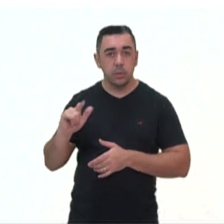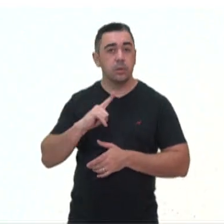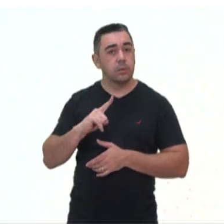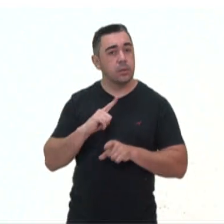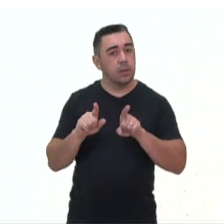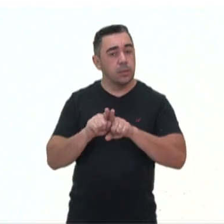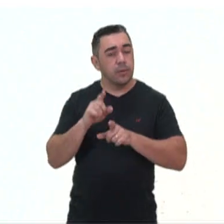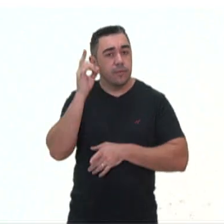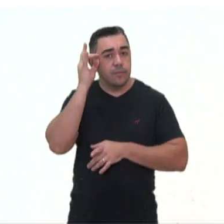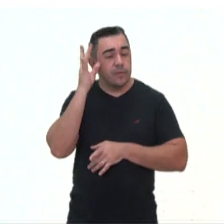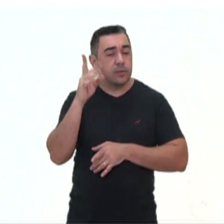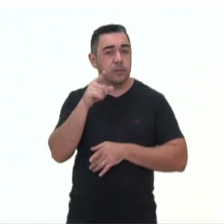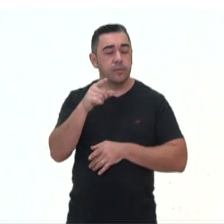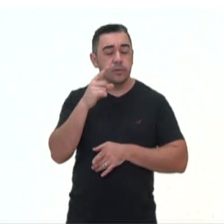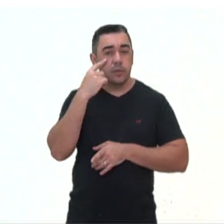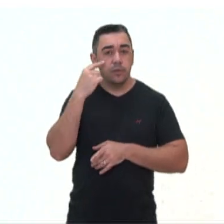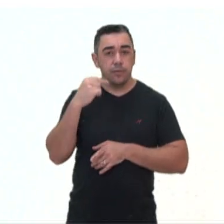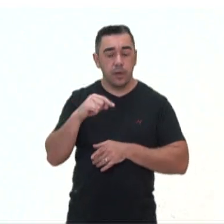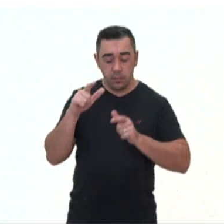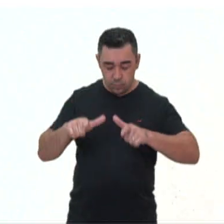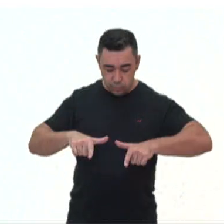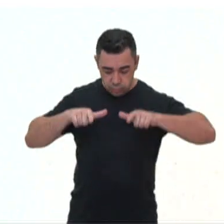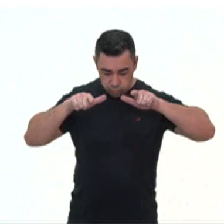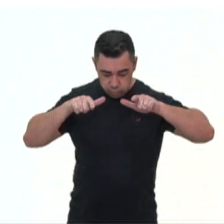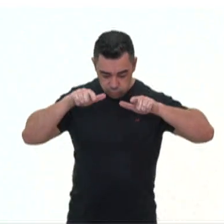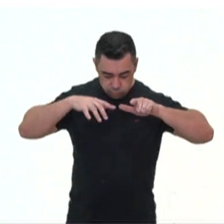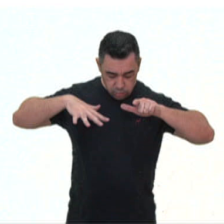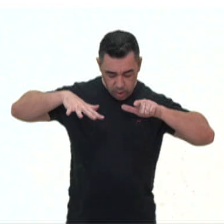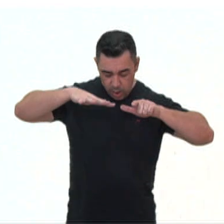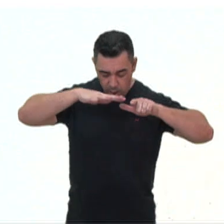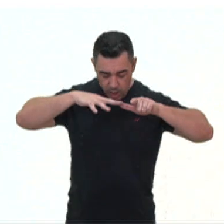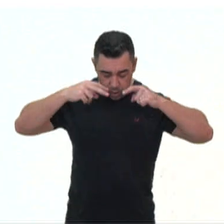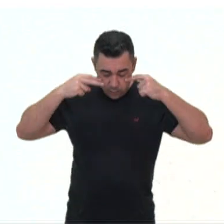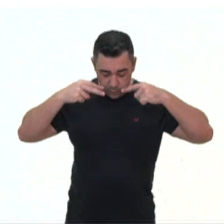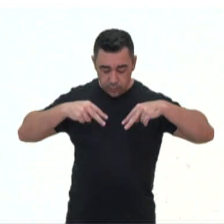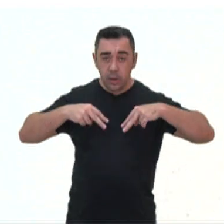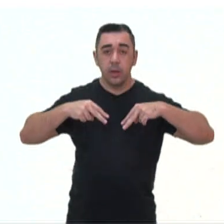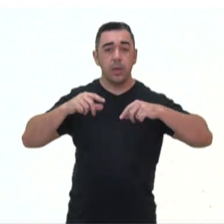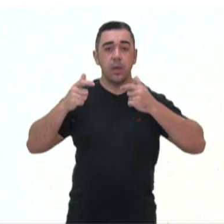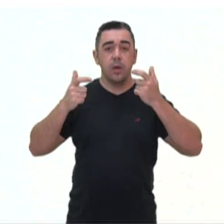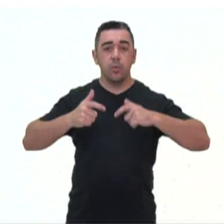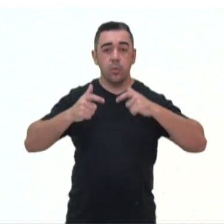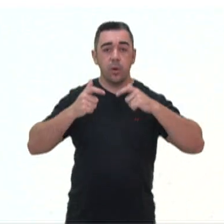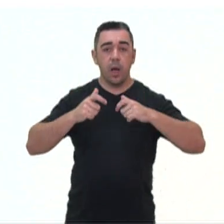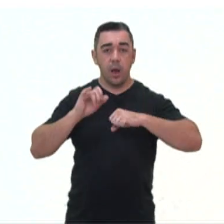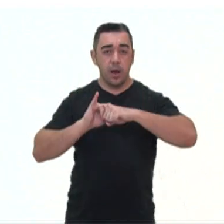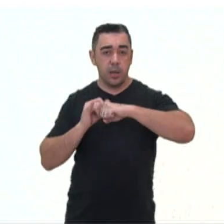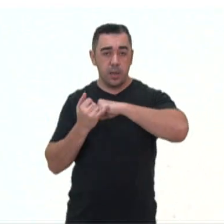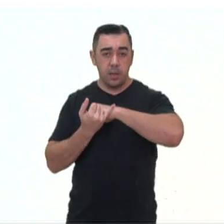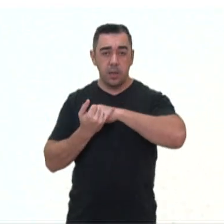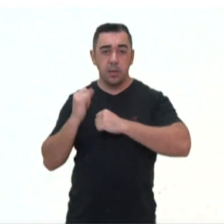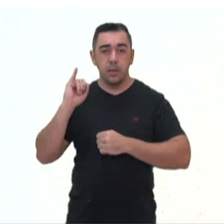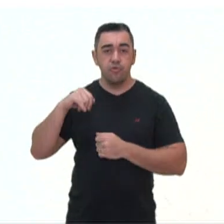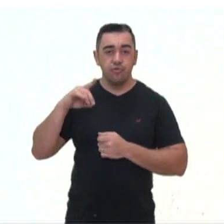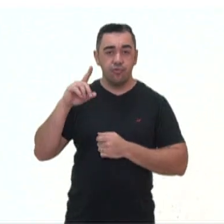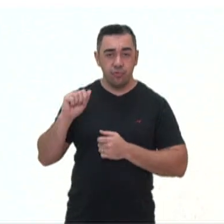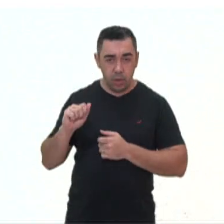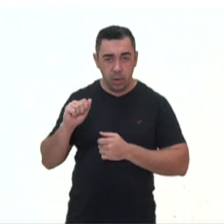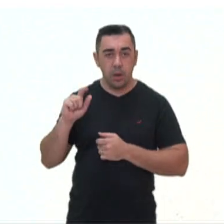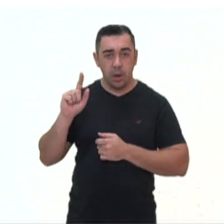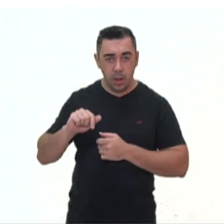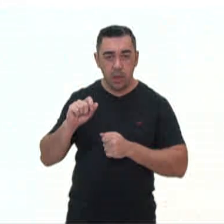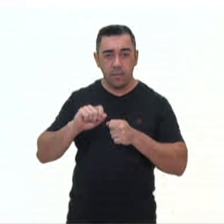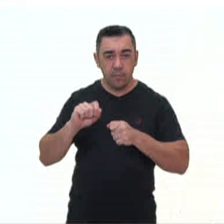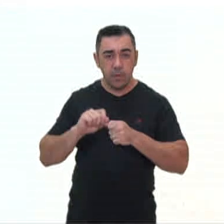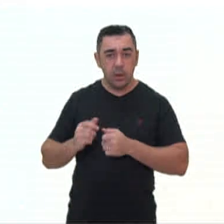sua leitura, como é olhar de cima. A Índia, que era uma ilha que se chocou, formando a cordilheira